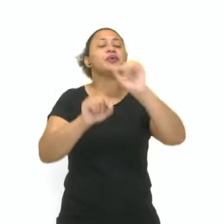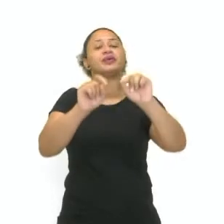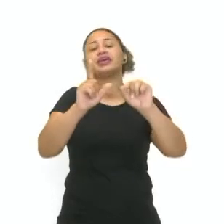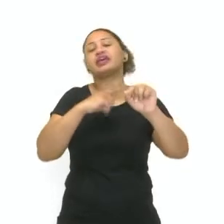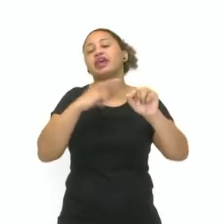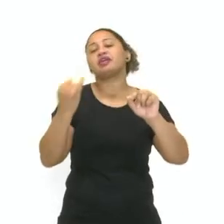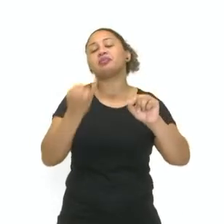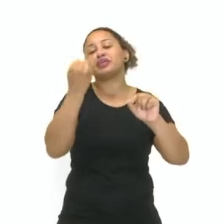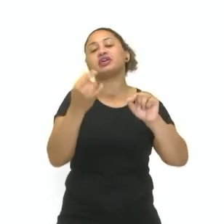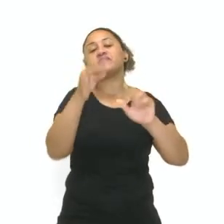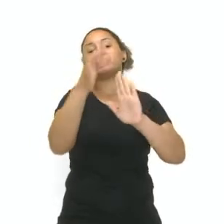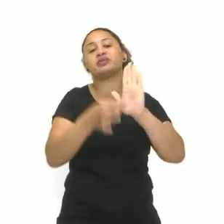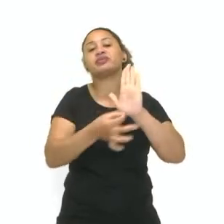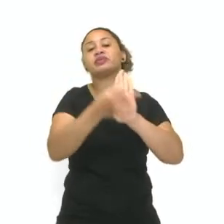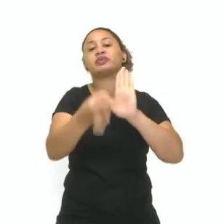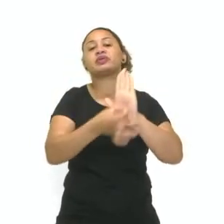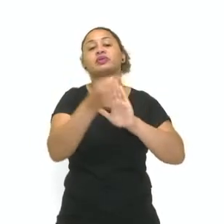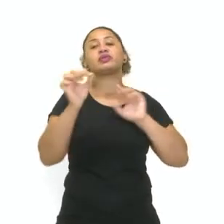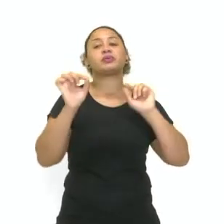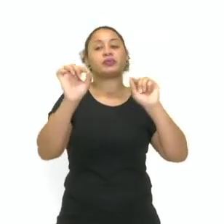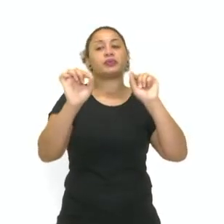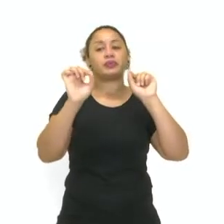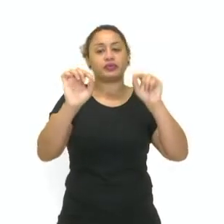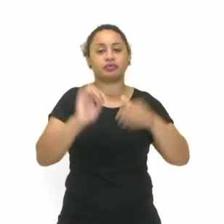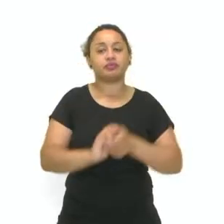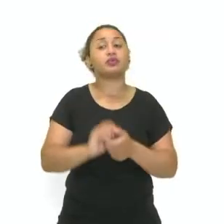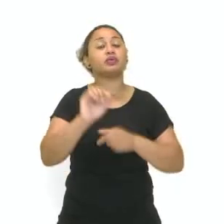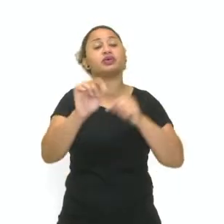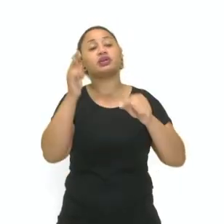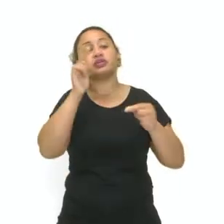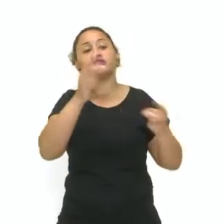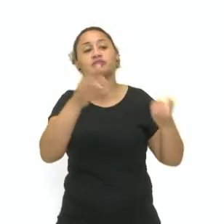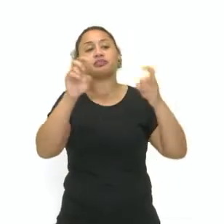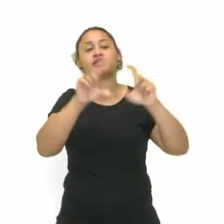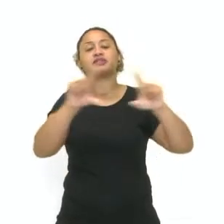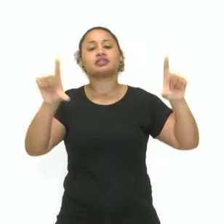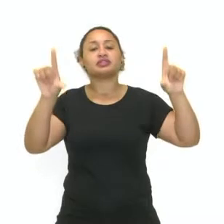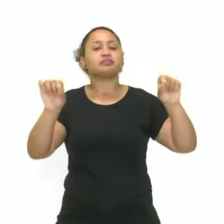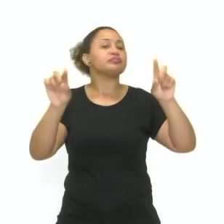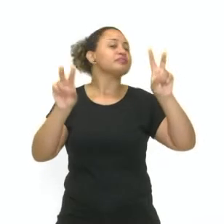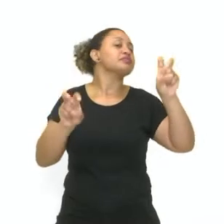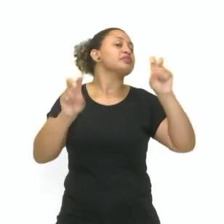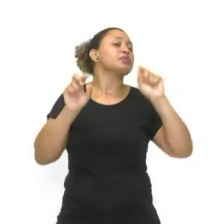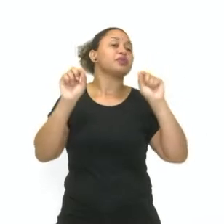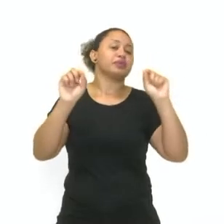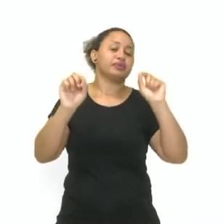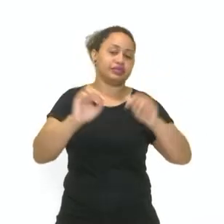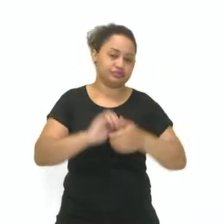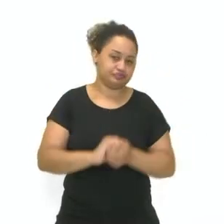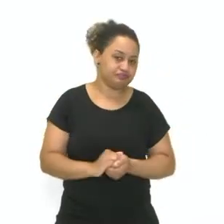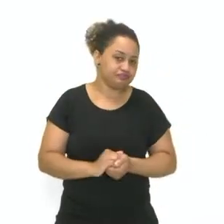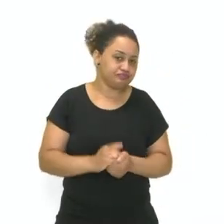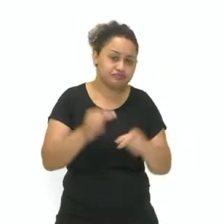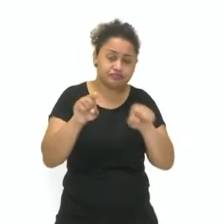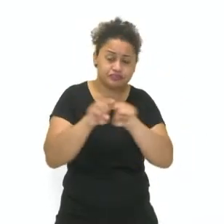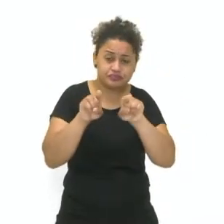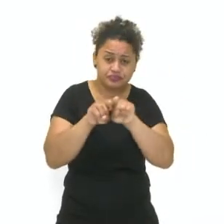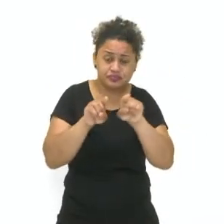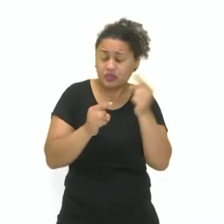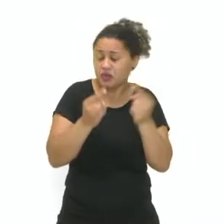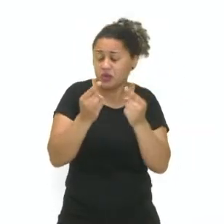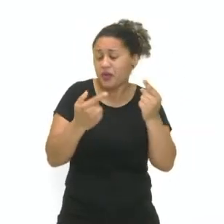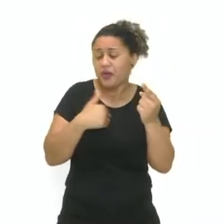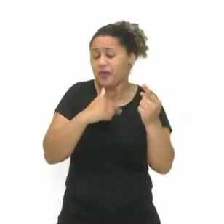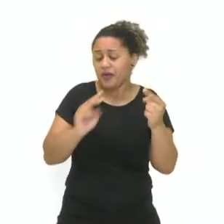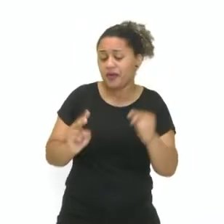argumentativo? Que reconhecemos nesse trecho? O que você acha? E mais, qual é o juízo